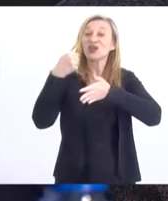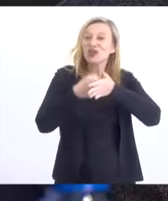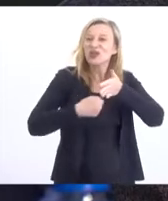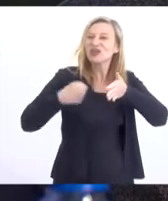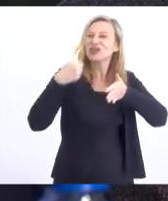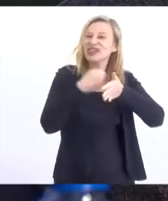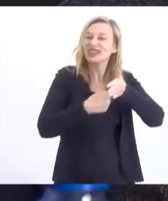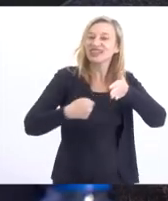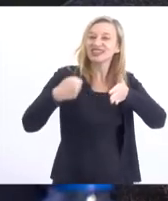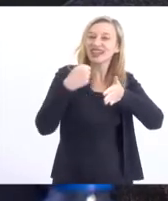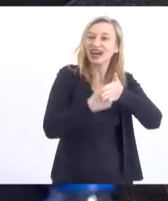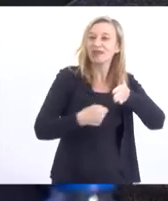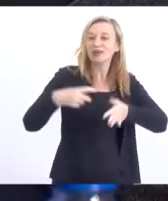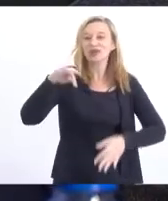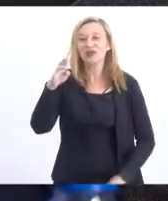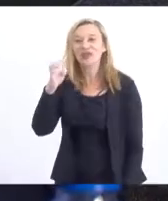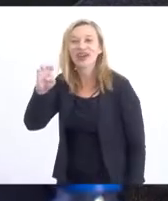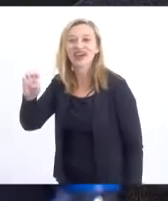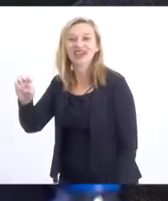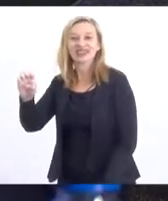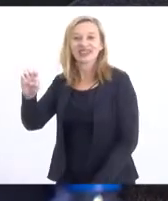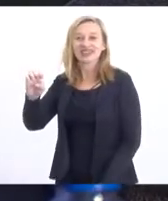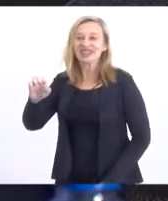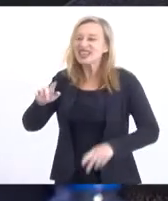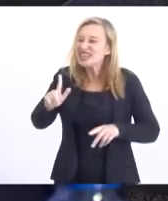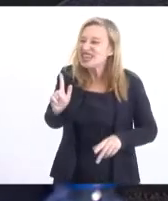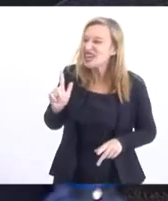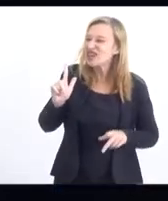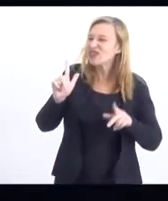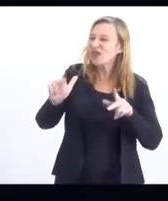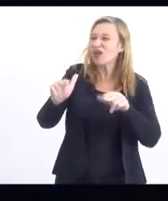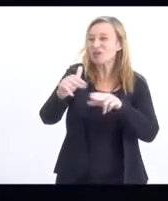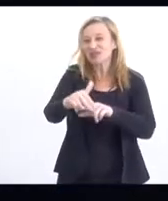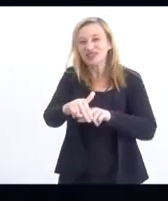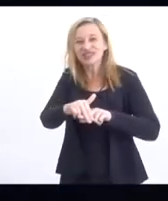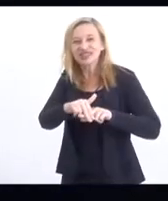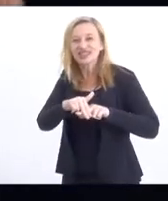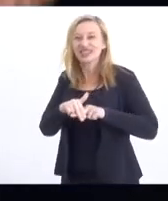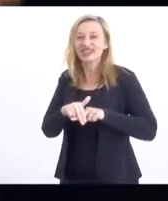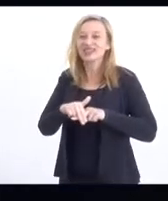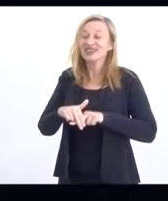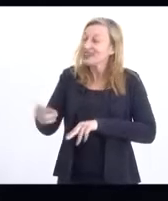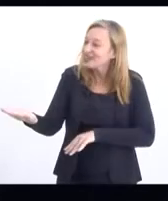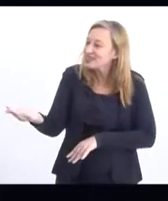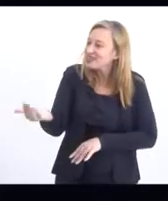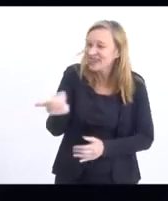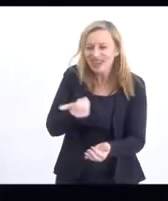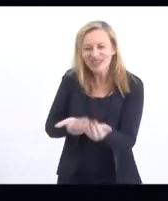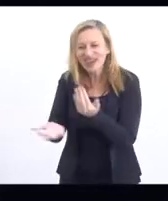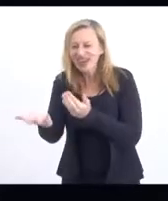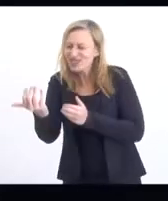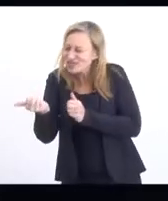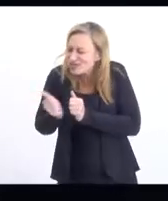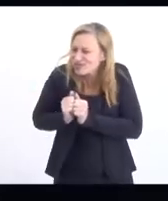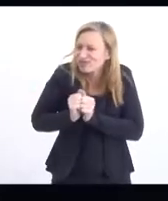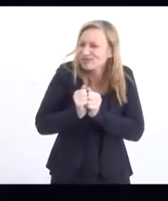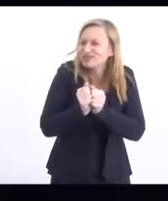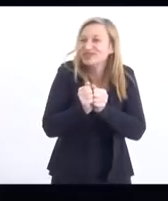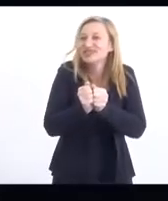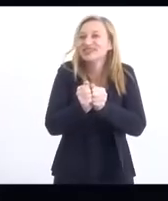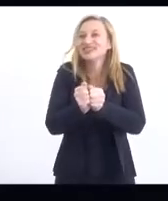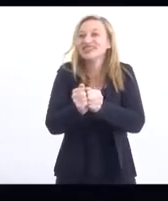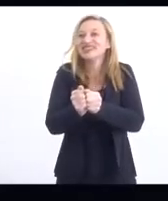pelo Noroeste com a mesma razão. Vem, vamos embora,